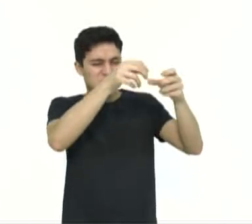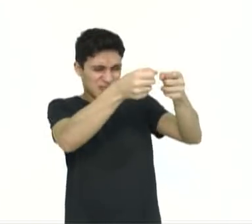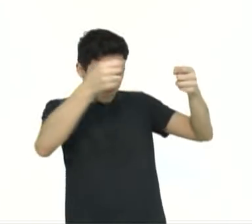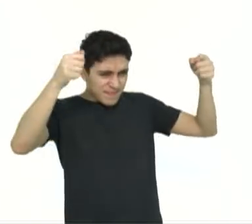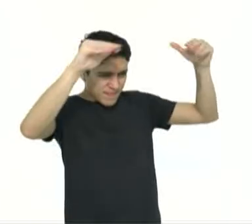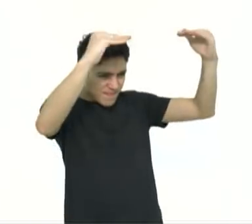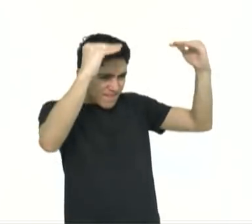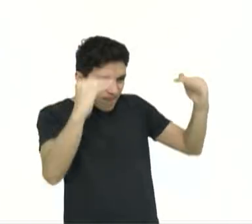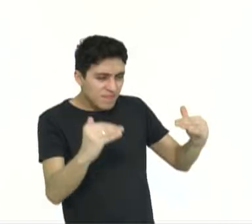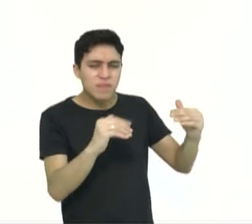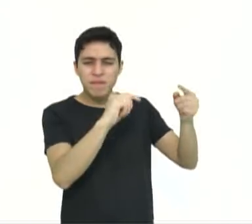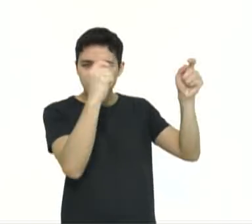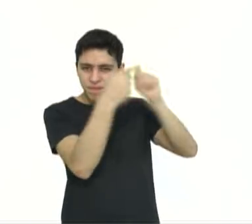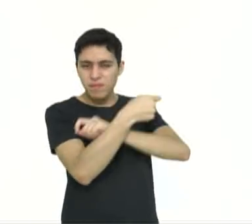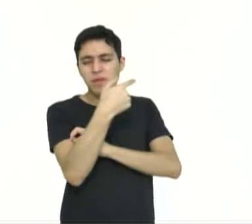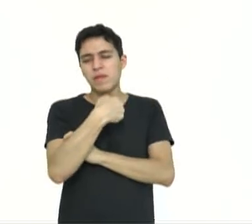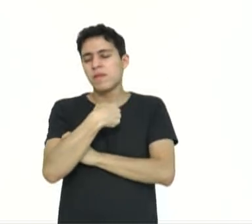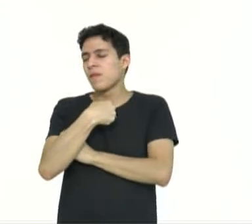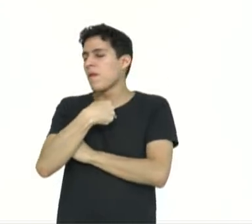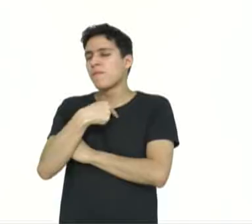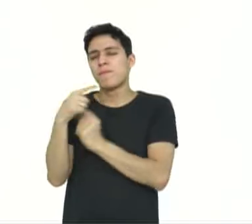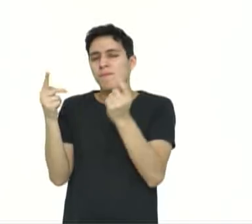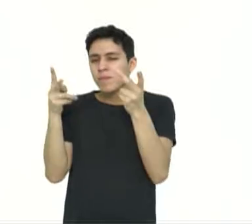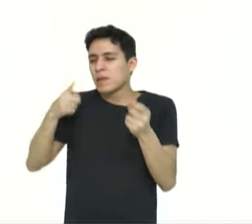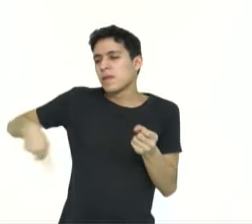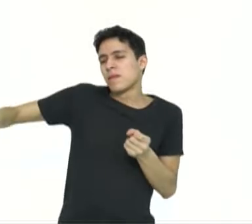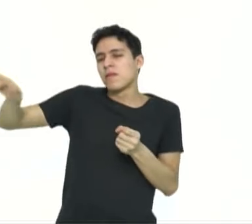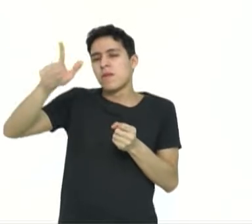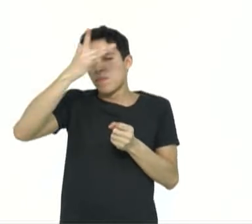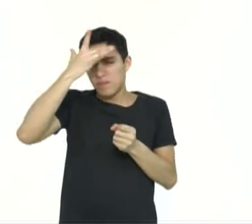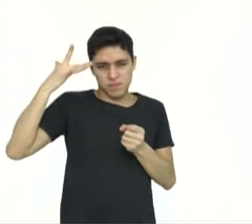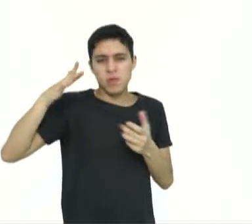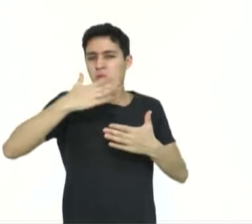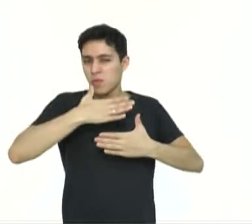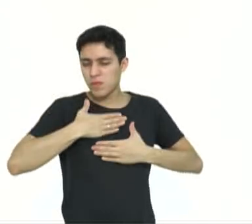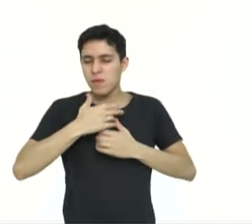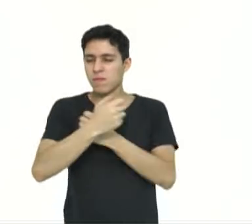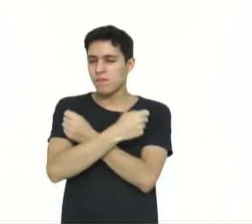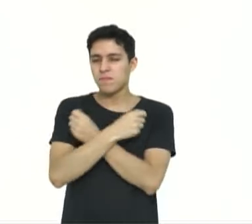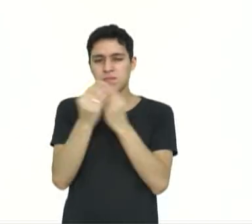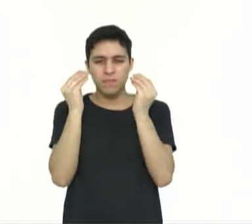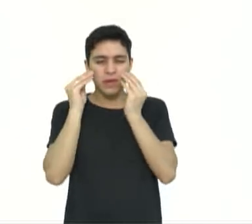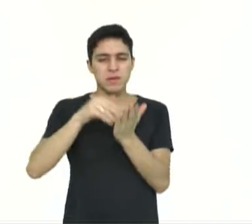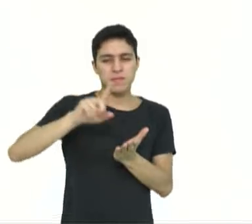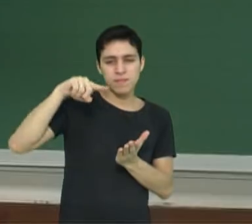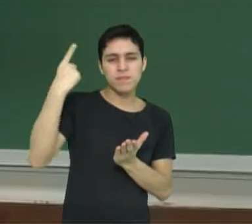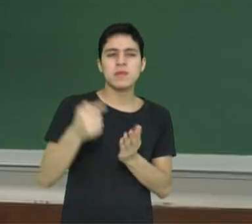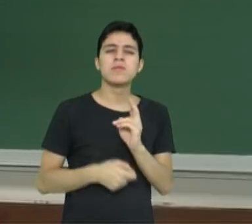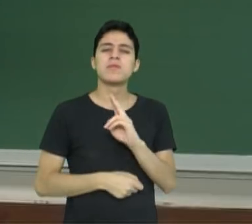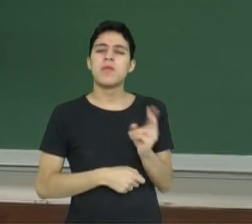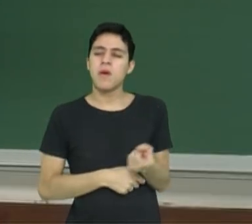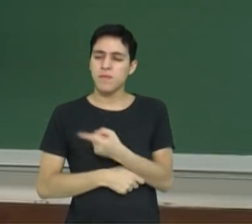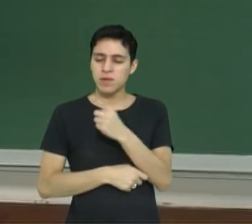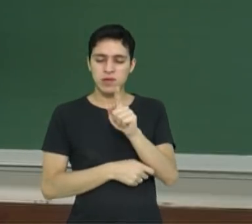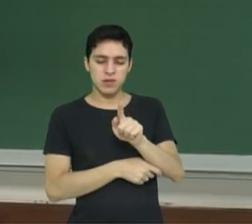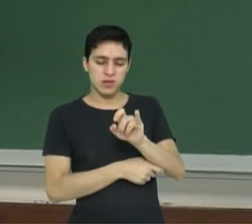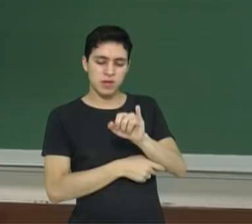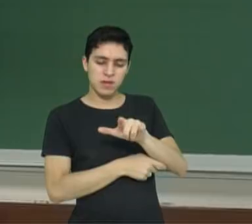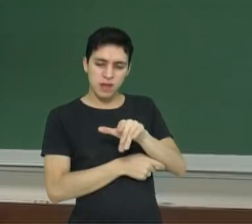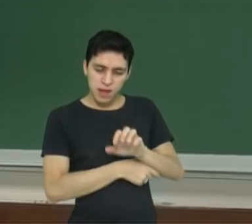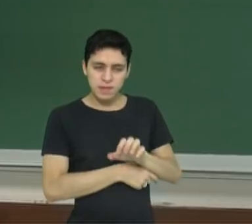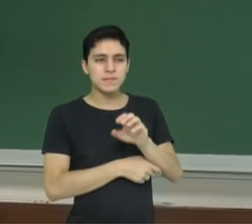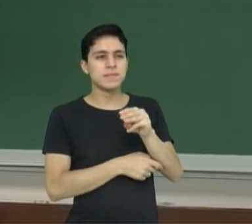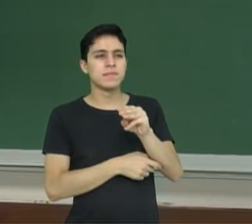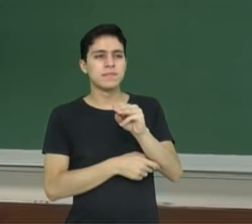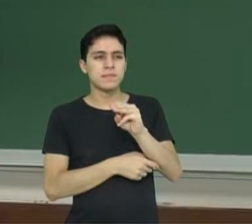tem sido um sucesso com a galera. Abraços e até a próxima. Assinado por Gisele